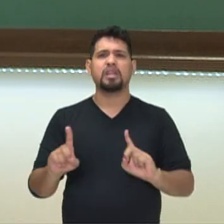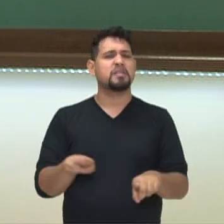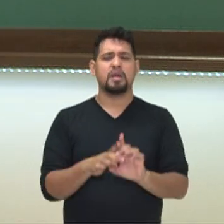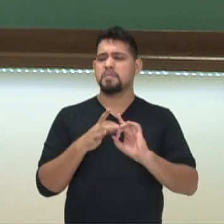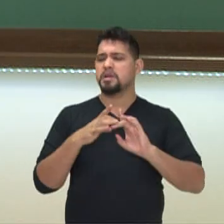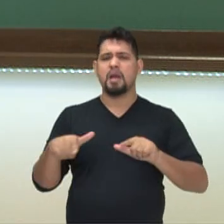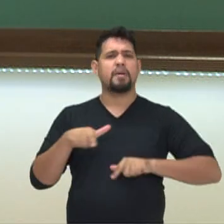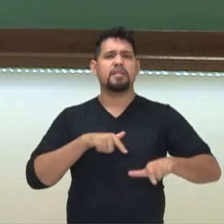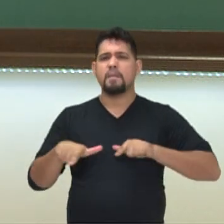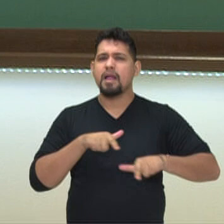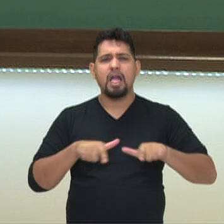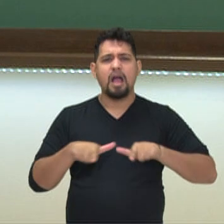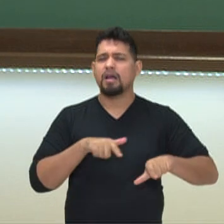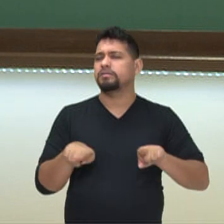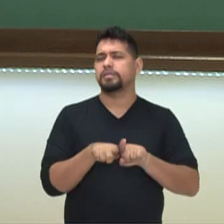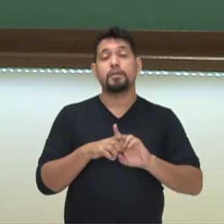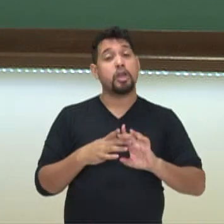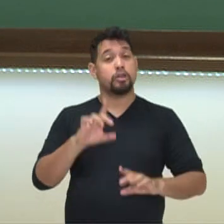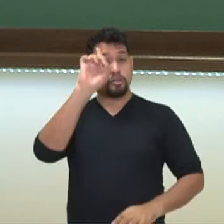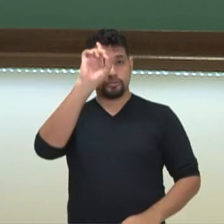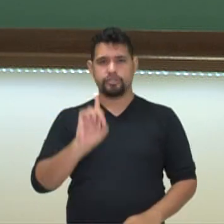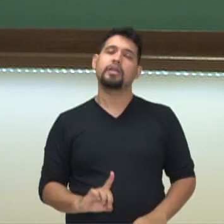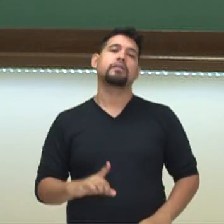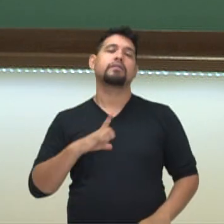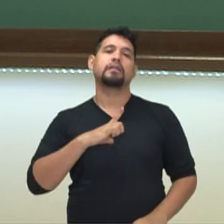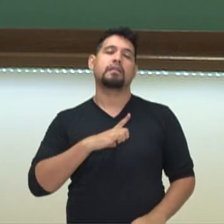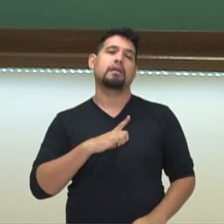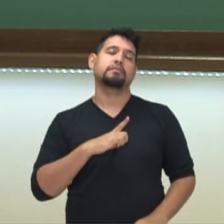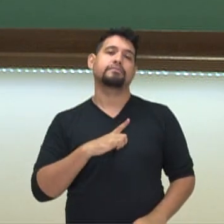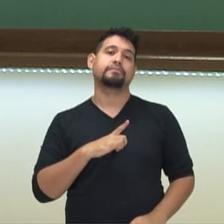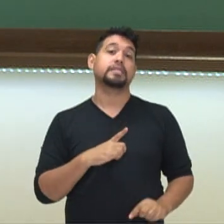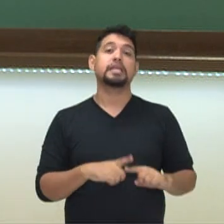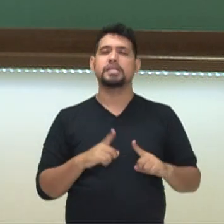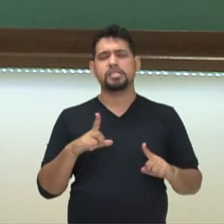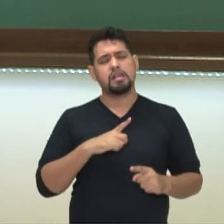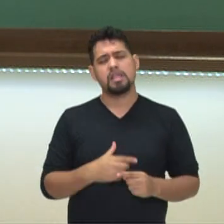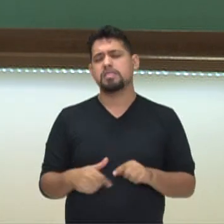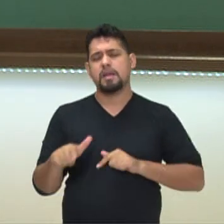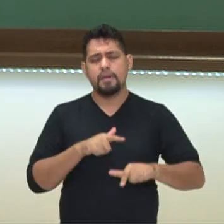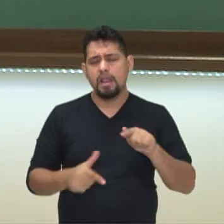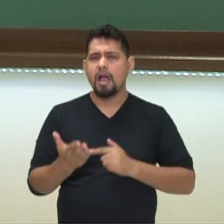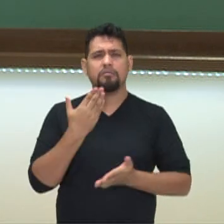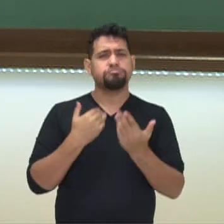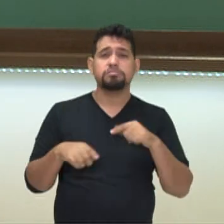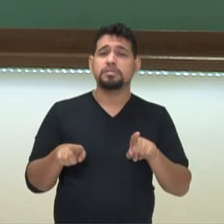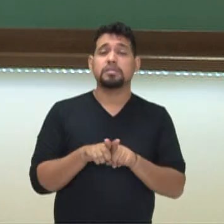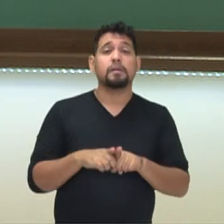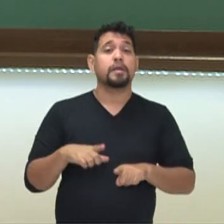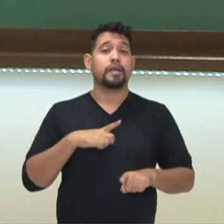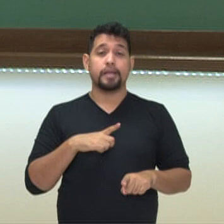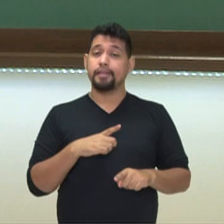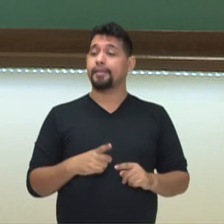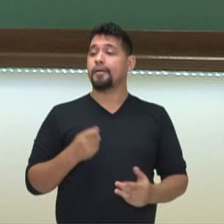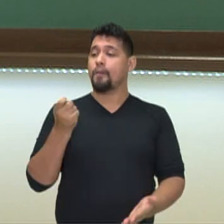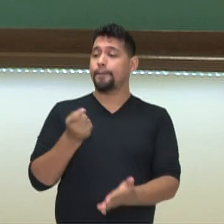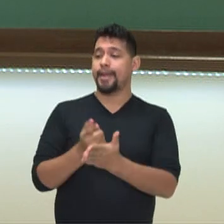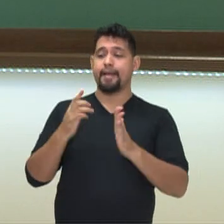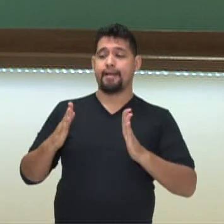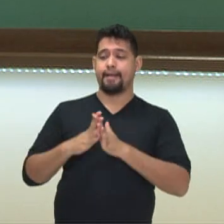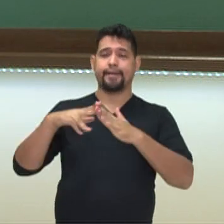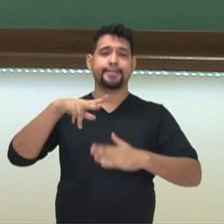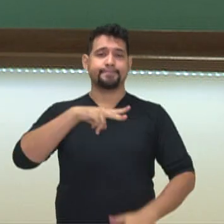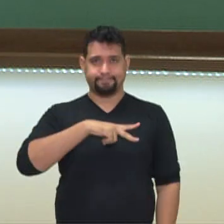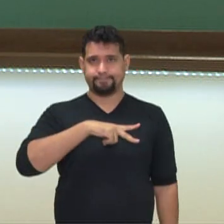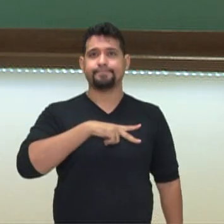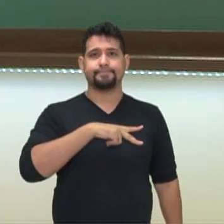a vida com o suor do seu trabalho. São os direitos civis, se sustentar e direito à propriedade